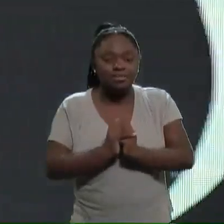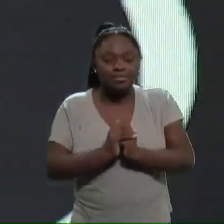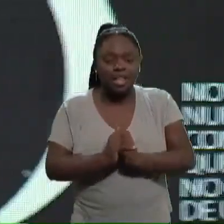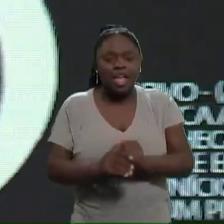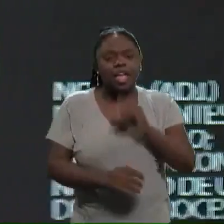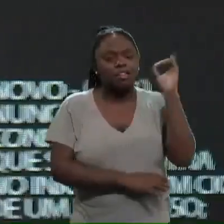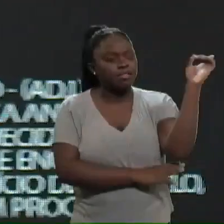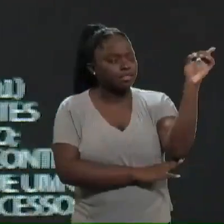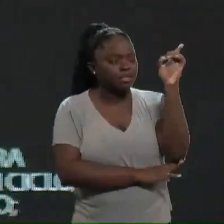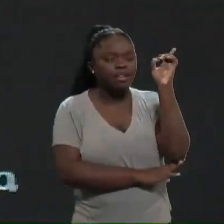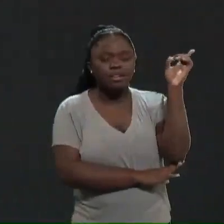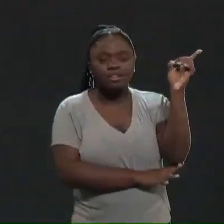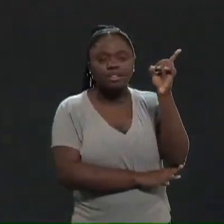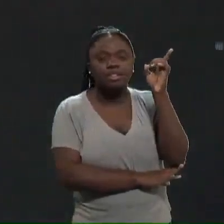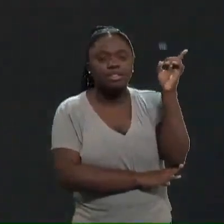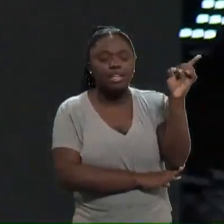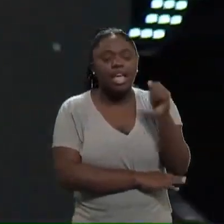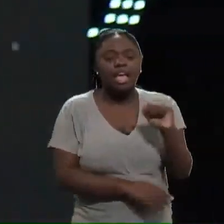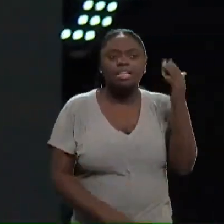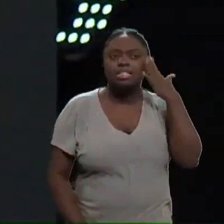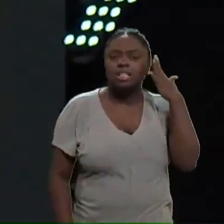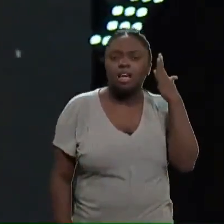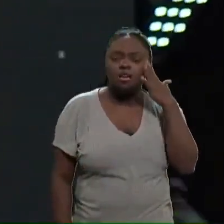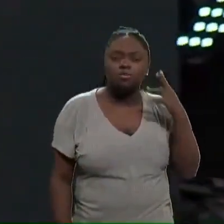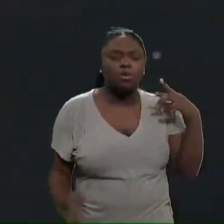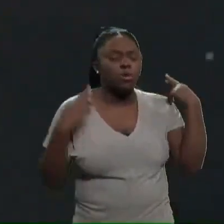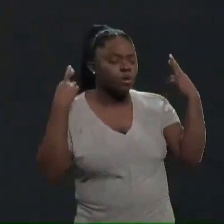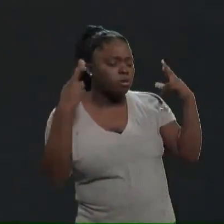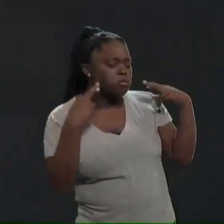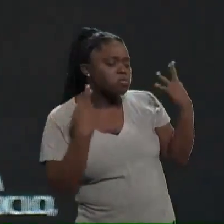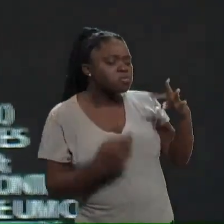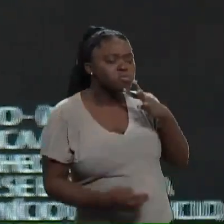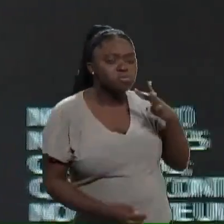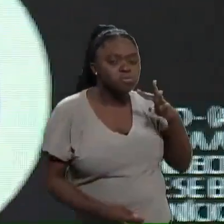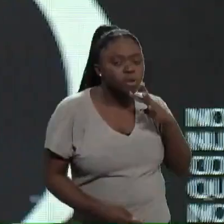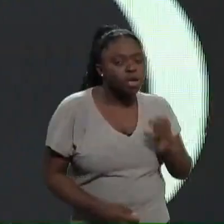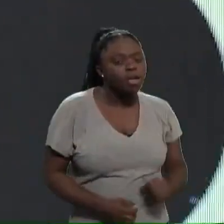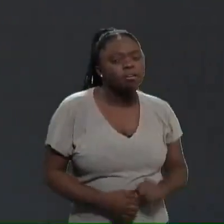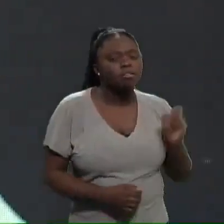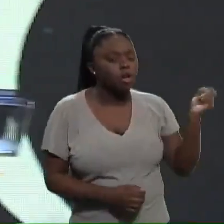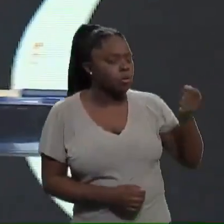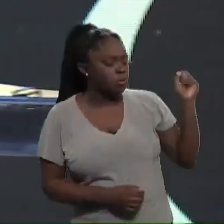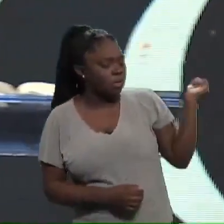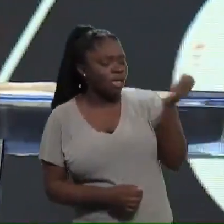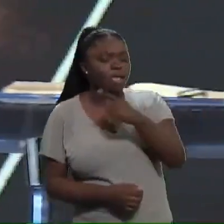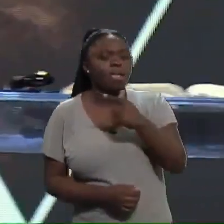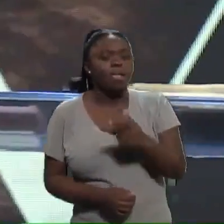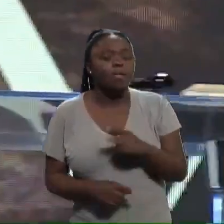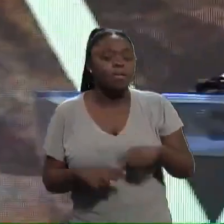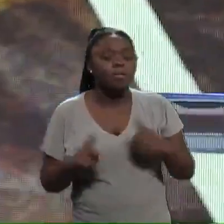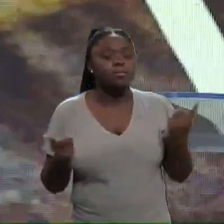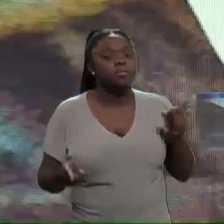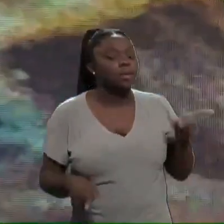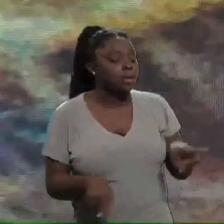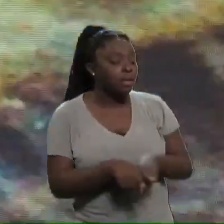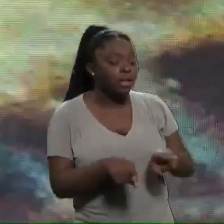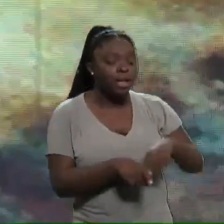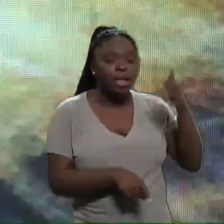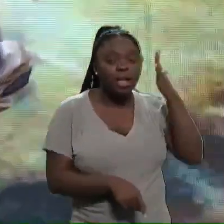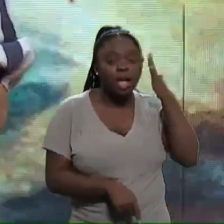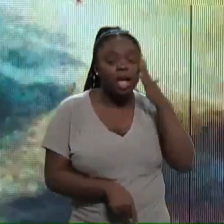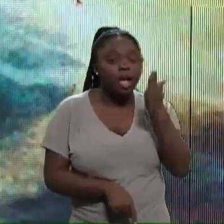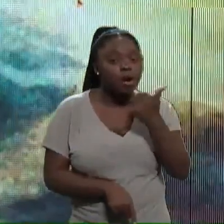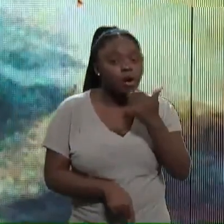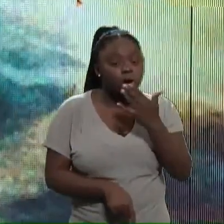Meu irmão, Davi sabe de ovelhas, Davi sabe de funda, mas Davi também sabe de levar comida para os